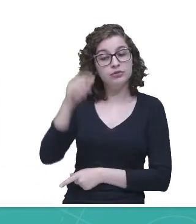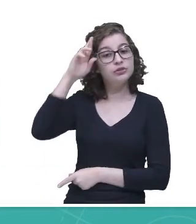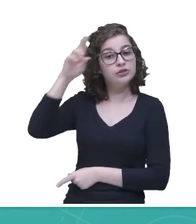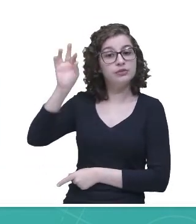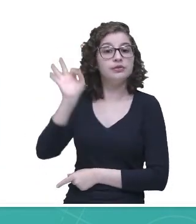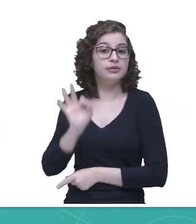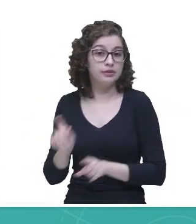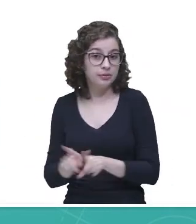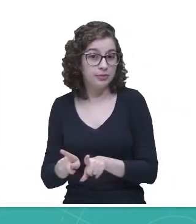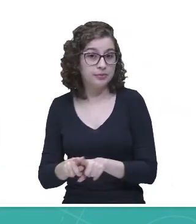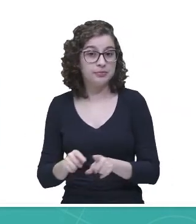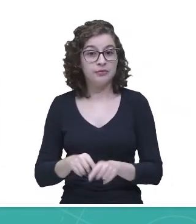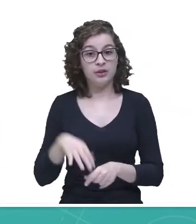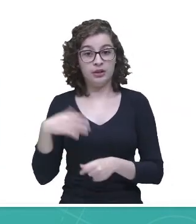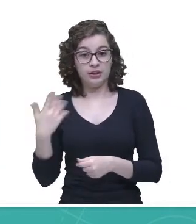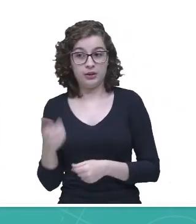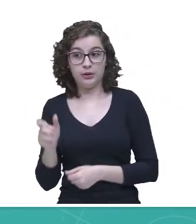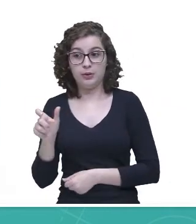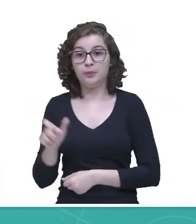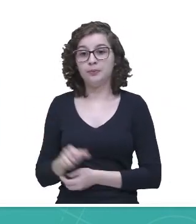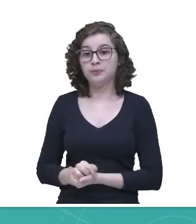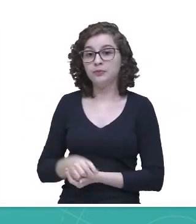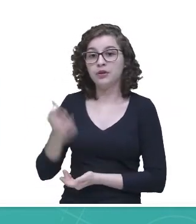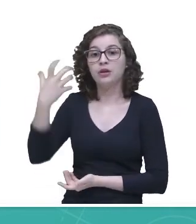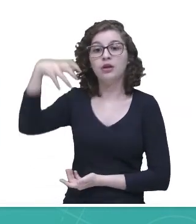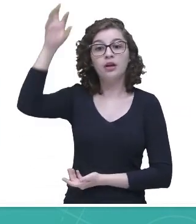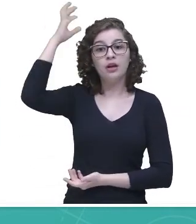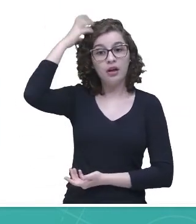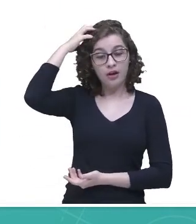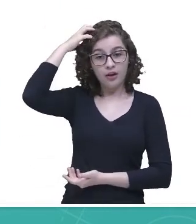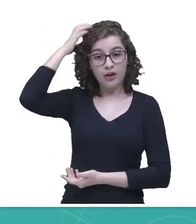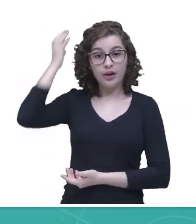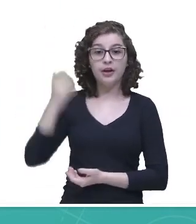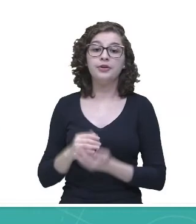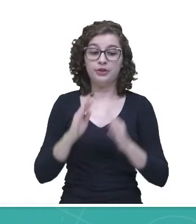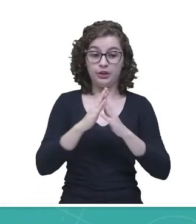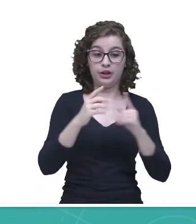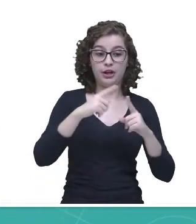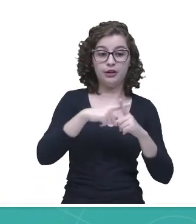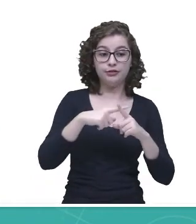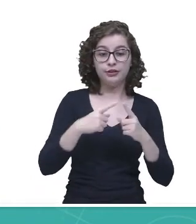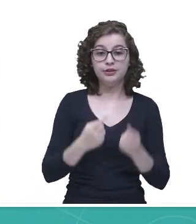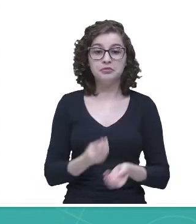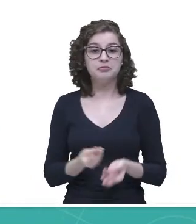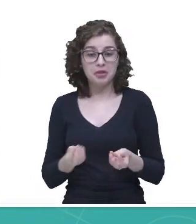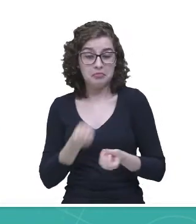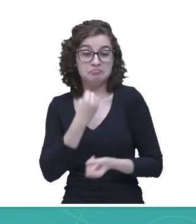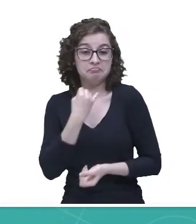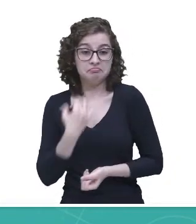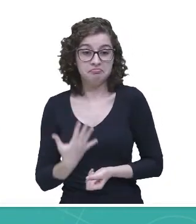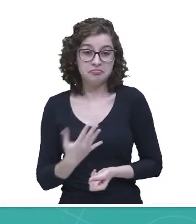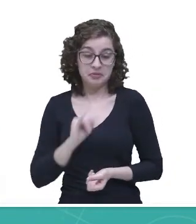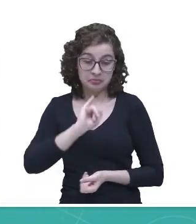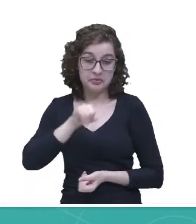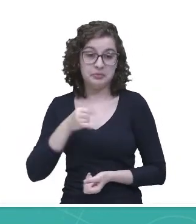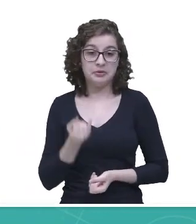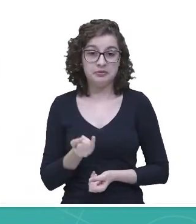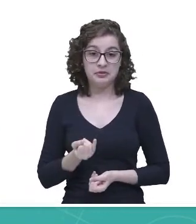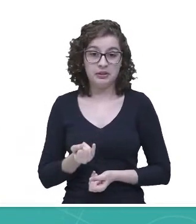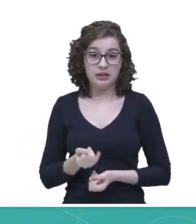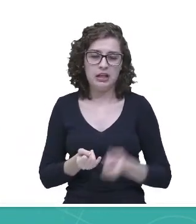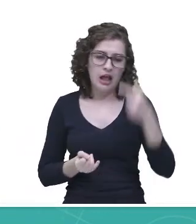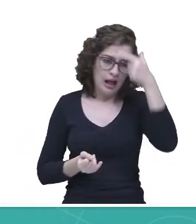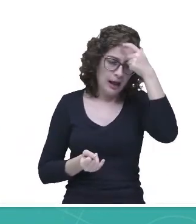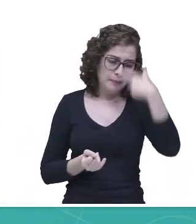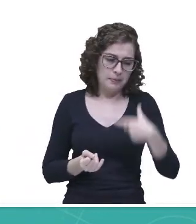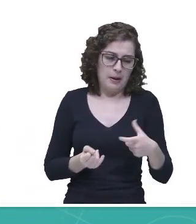clero e nobreza, ou seja, igreja e a nobreza, tinham privilégios. Os servos não tinham terras, como vocês